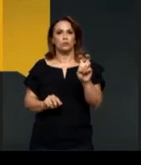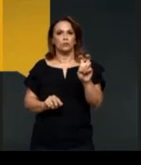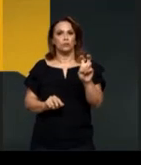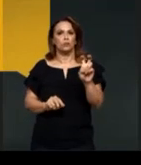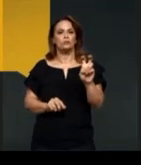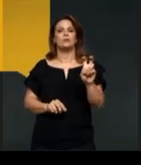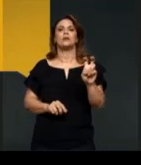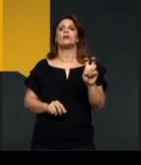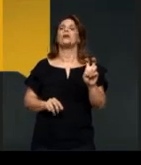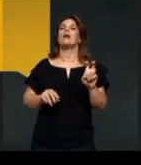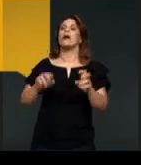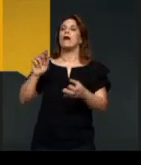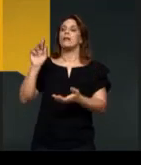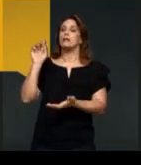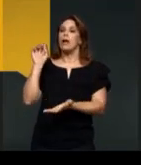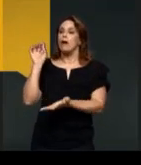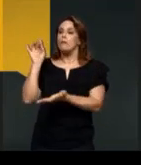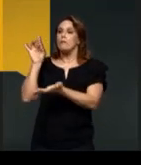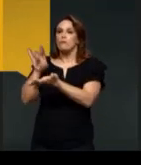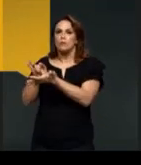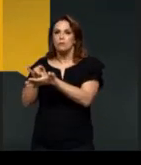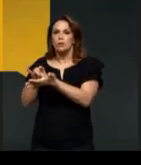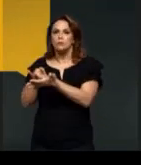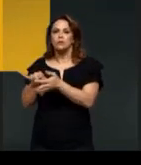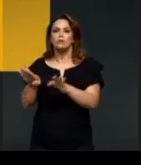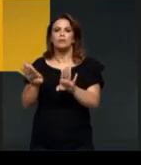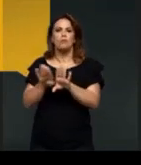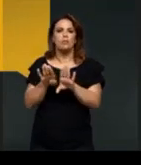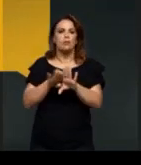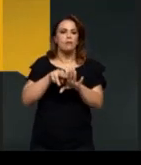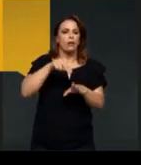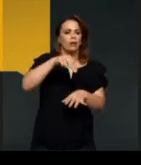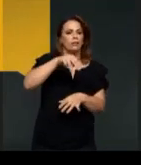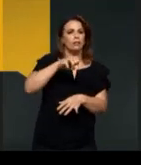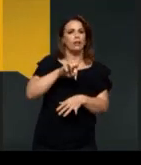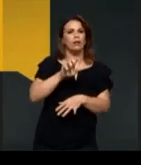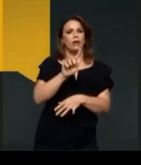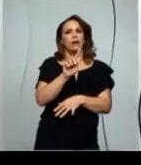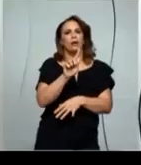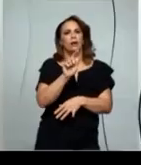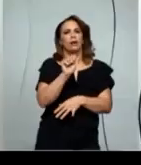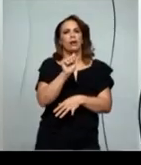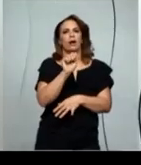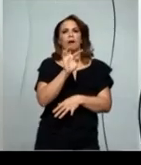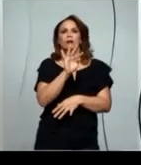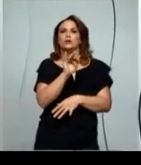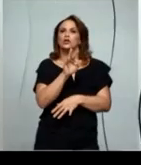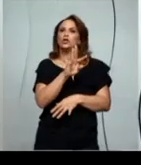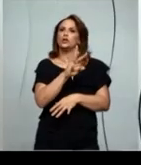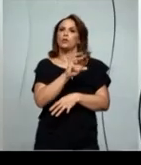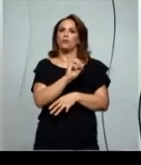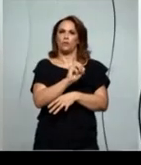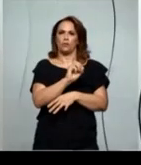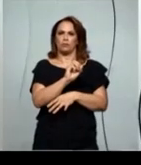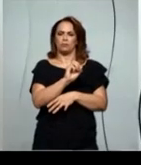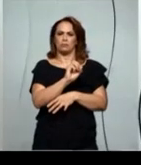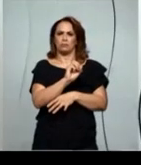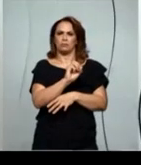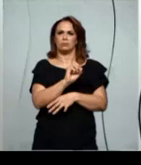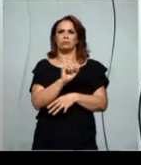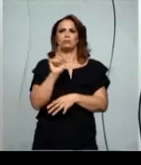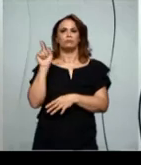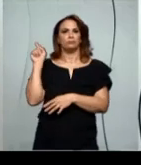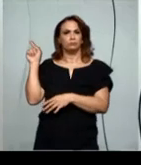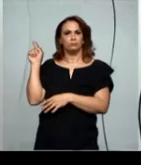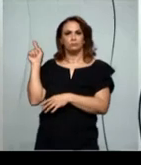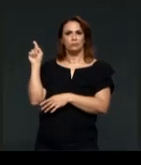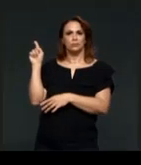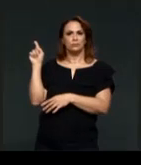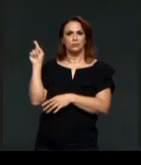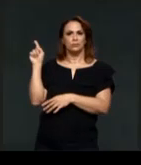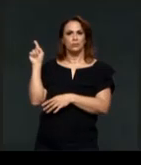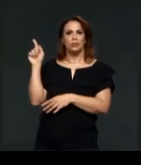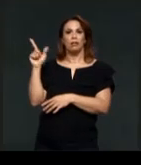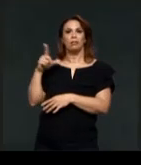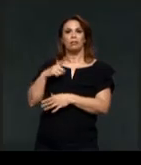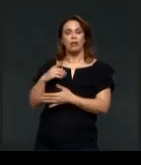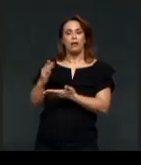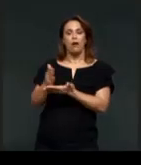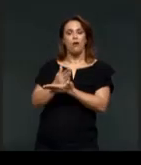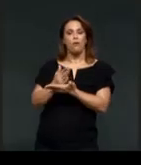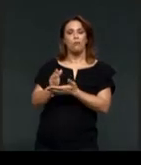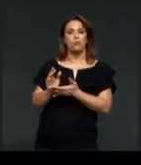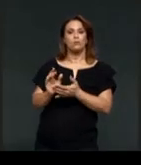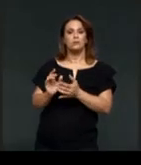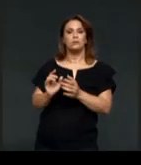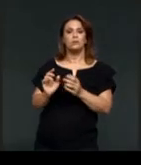regulares e irregulares. Eu coloquei aqui alguns verbos irregulares para você ver, alguns verbos mais